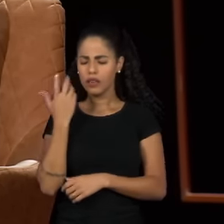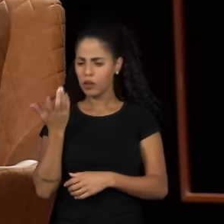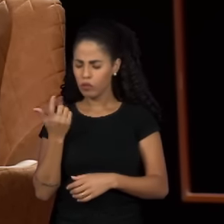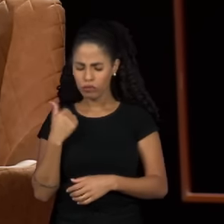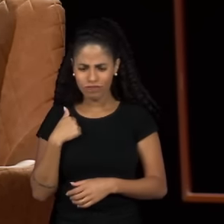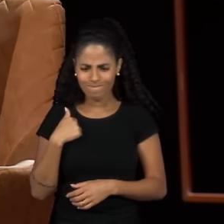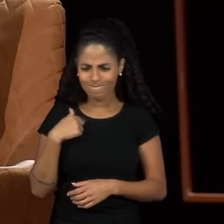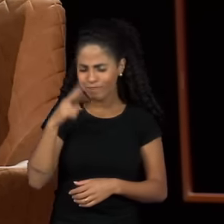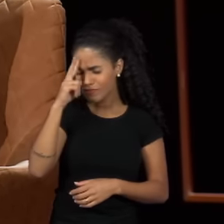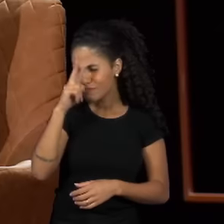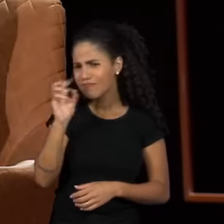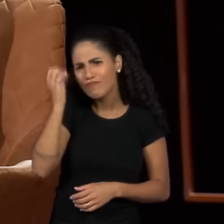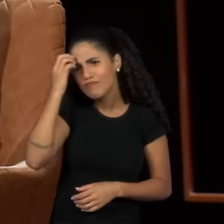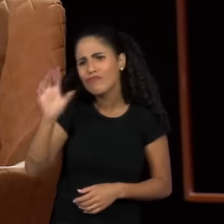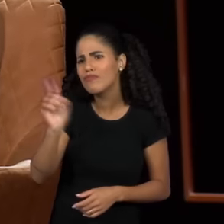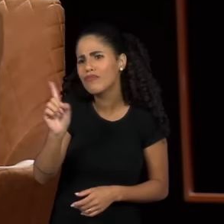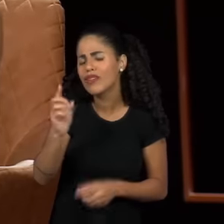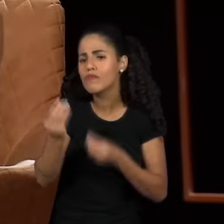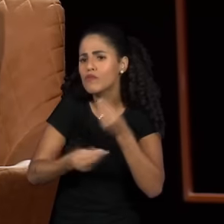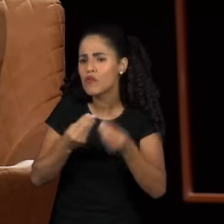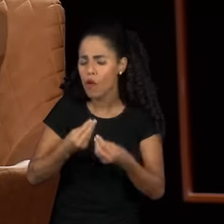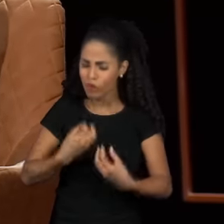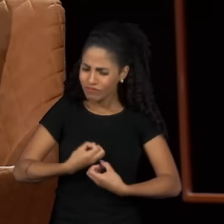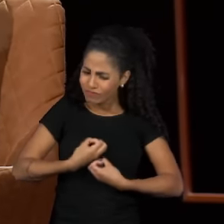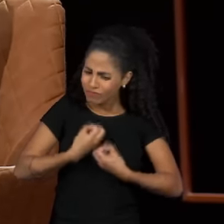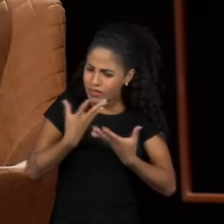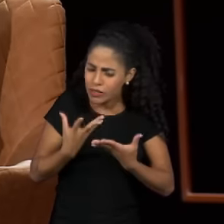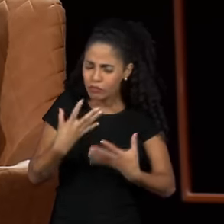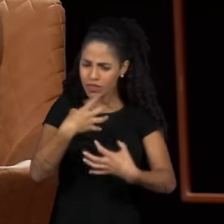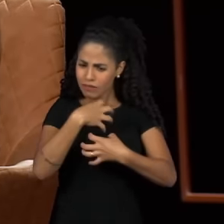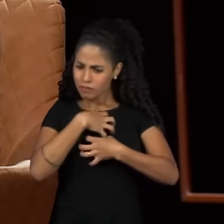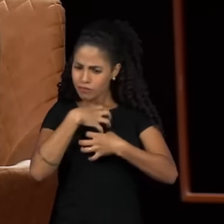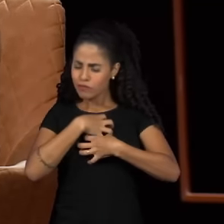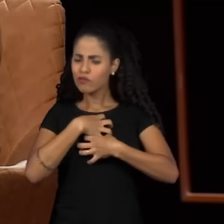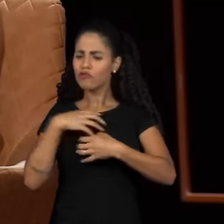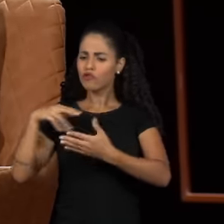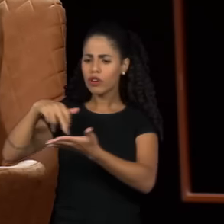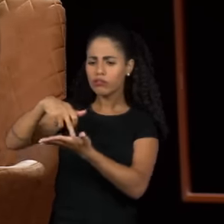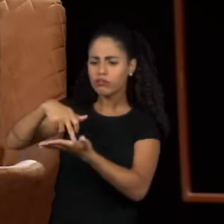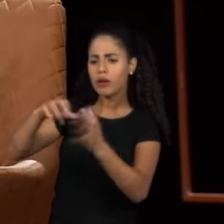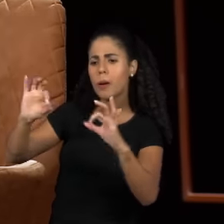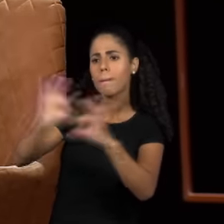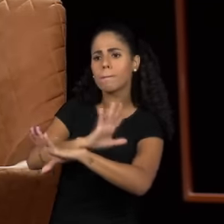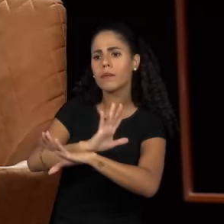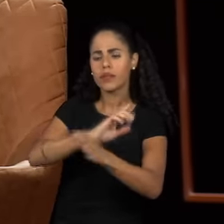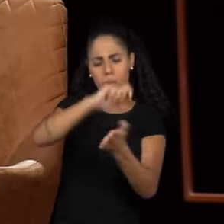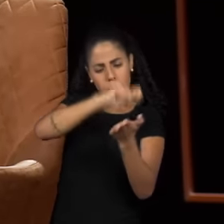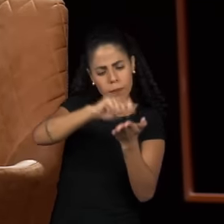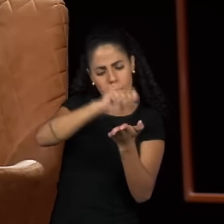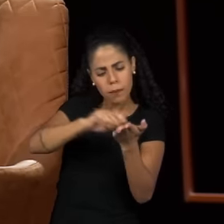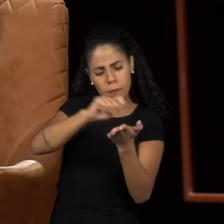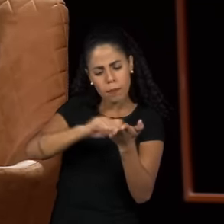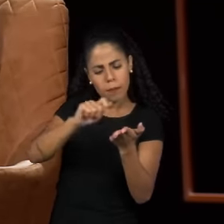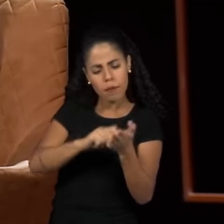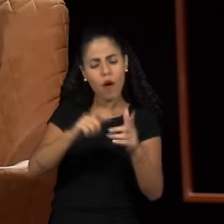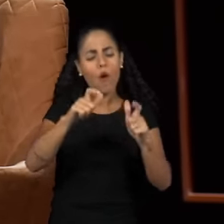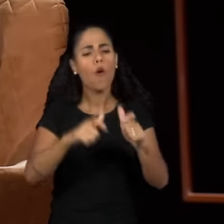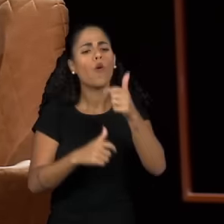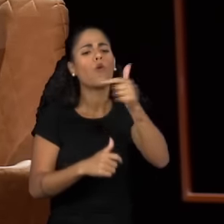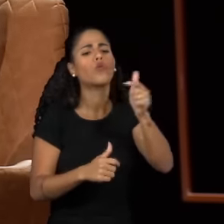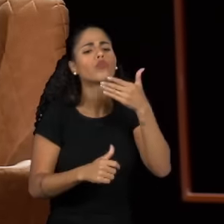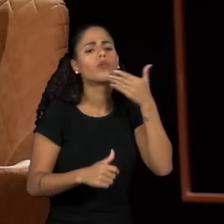falava... Para a gente se expressar como a gente se sentia, né, depois da apresentação, e eu falava, não existe outro lugar melhor do que